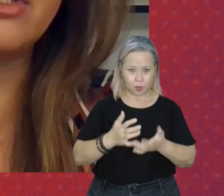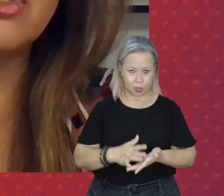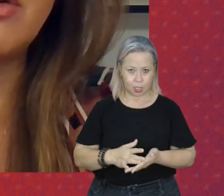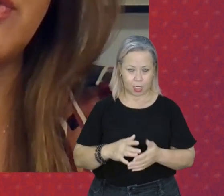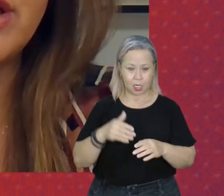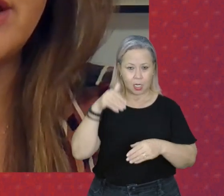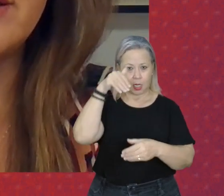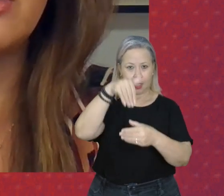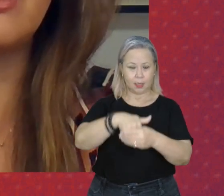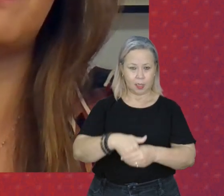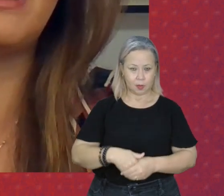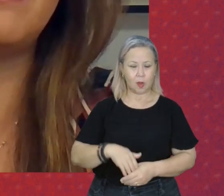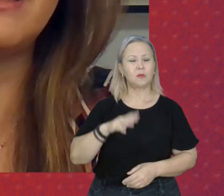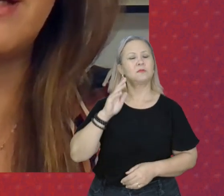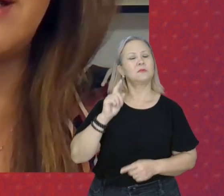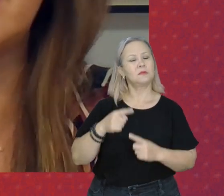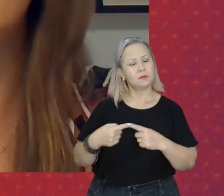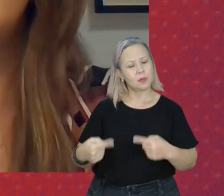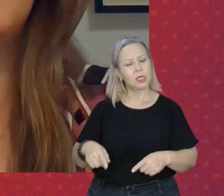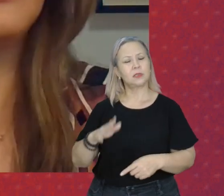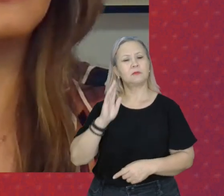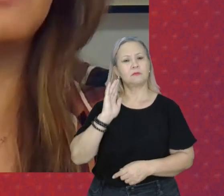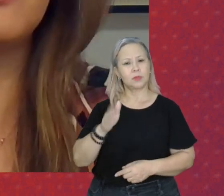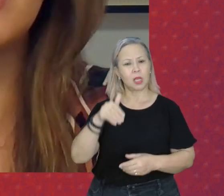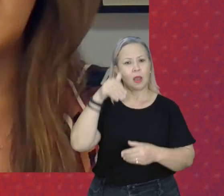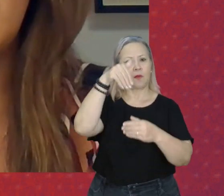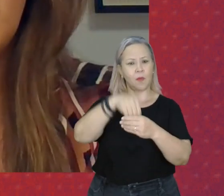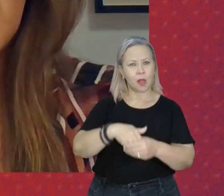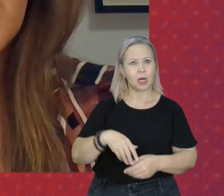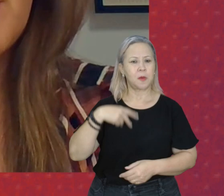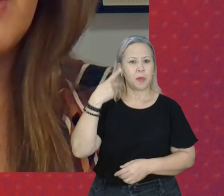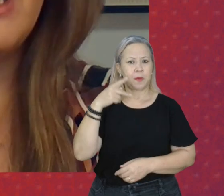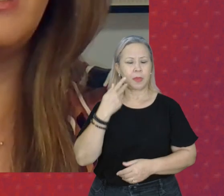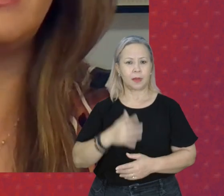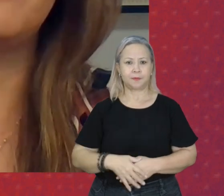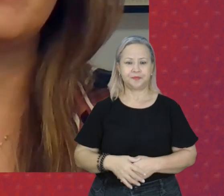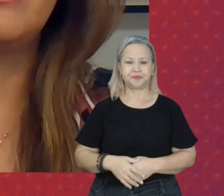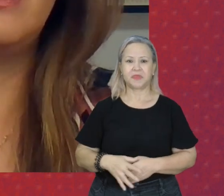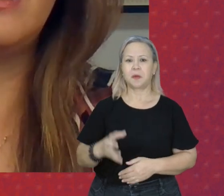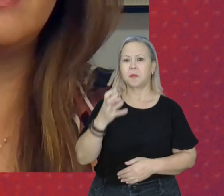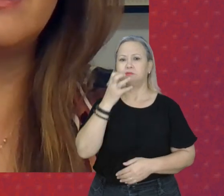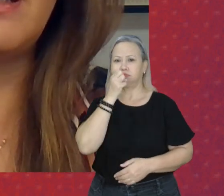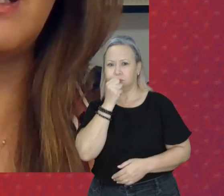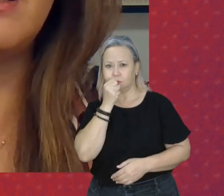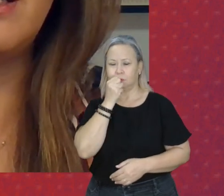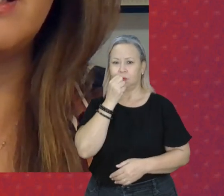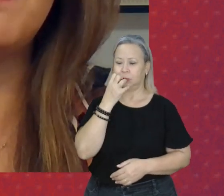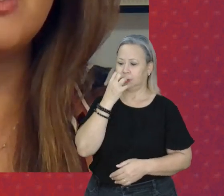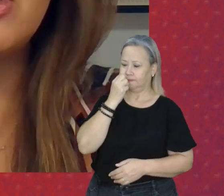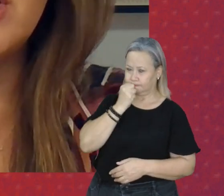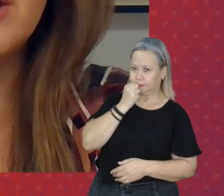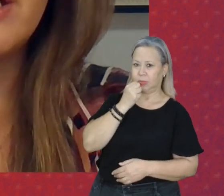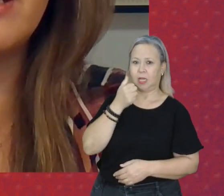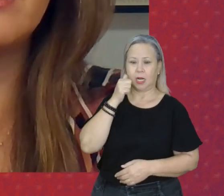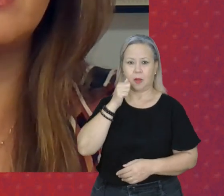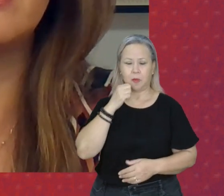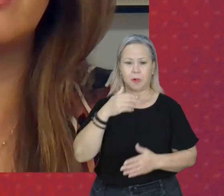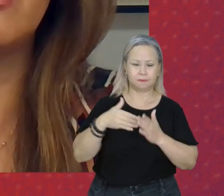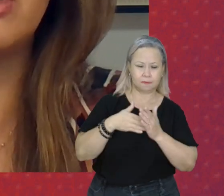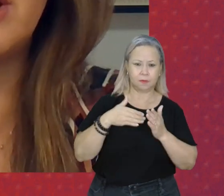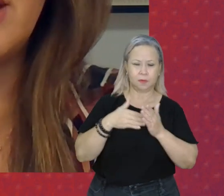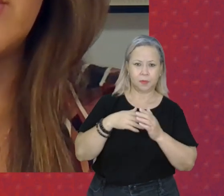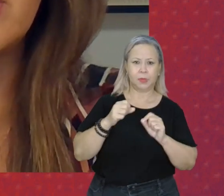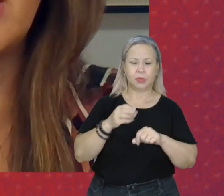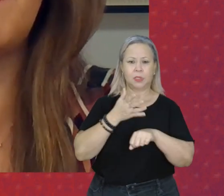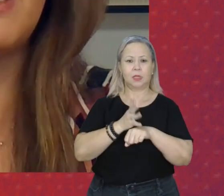também aquela que já foi eleita, que já é parlamentar. Por exemplo, tirar a voz de uma mulher, né, tentar impedir que ela